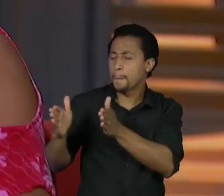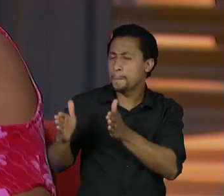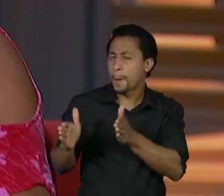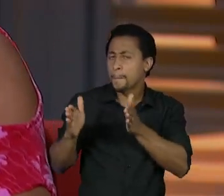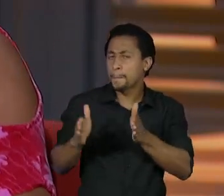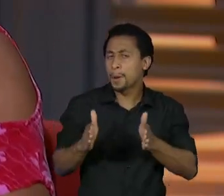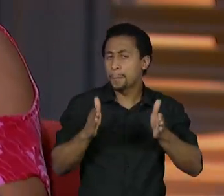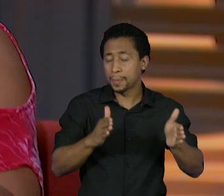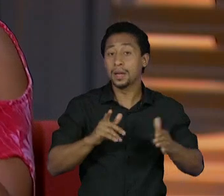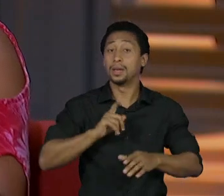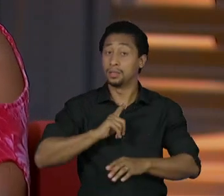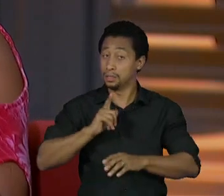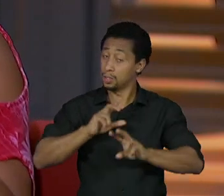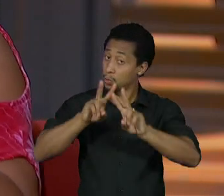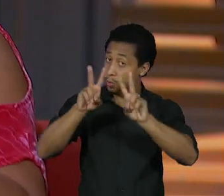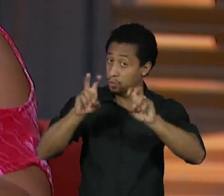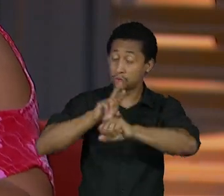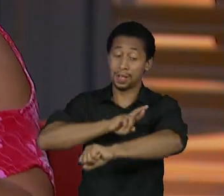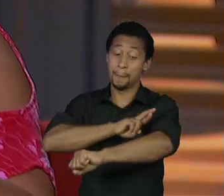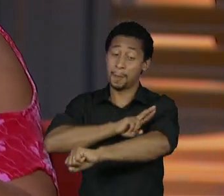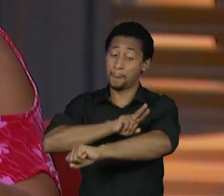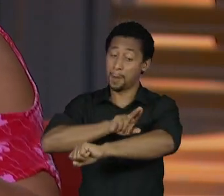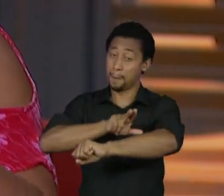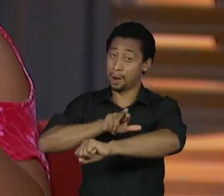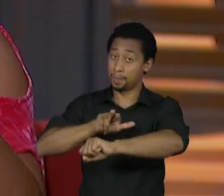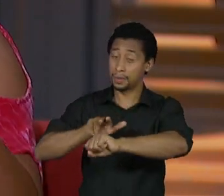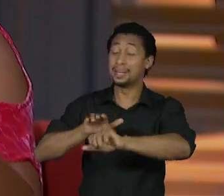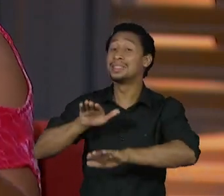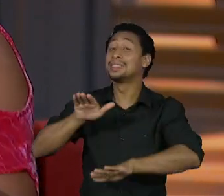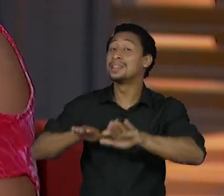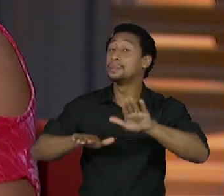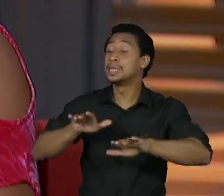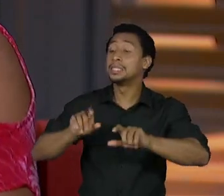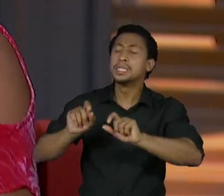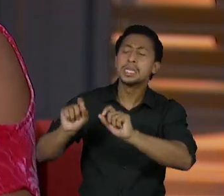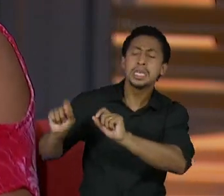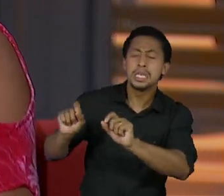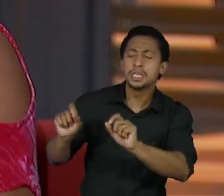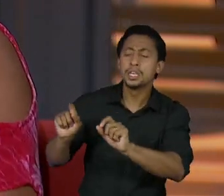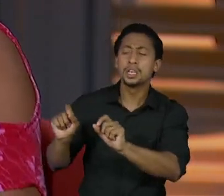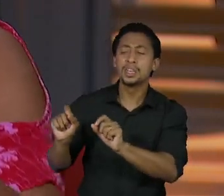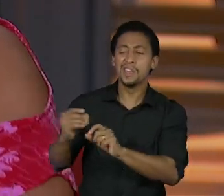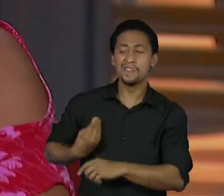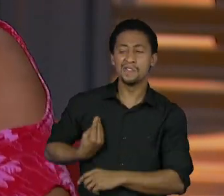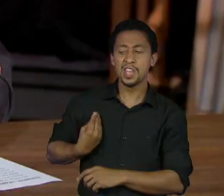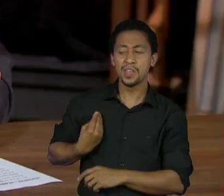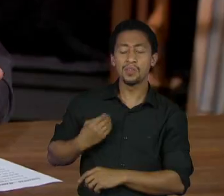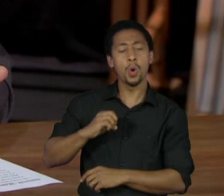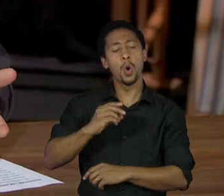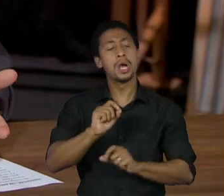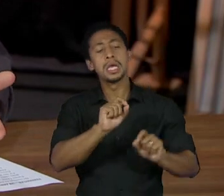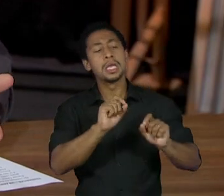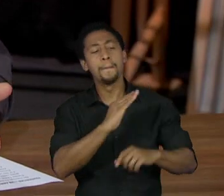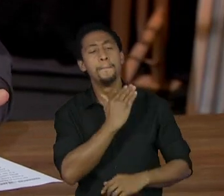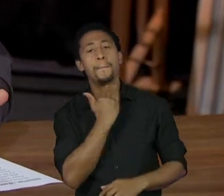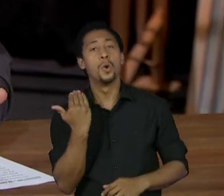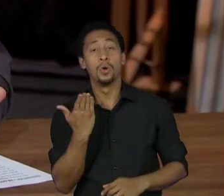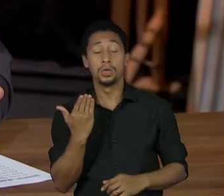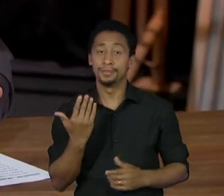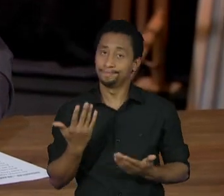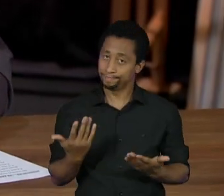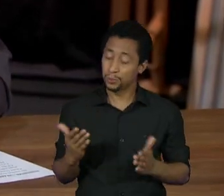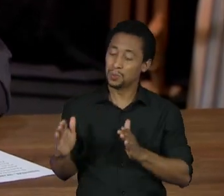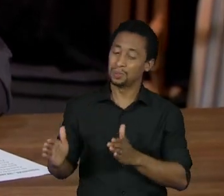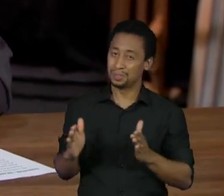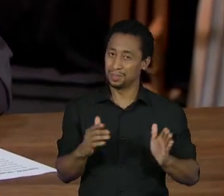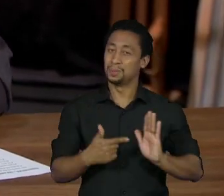racialização, inclusive, esse controle da vida determinava quem pode viver e quem deve morrer. Quem deve morrer. Quem